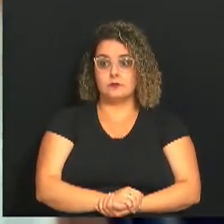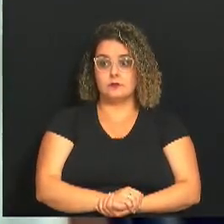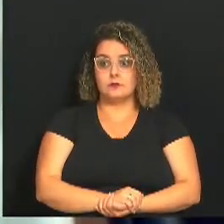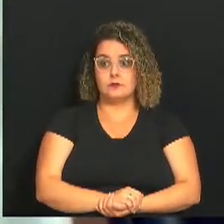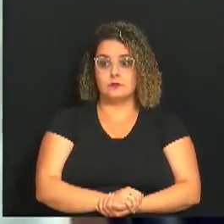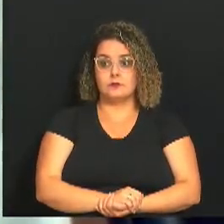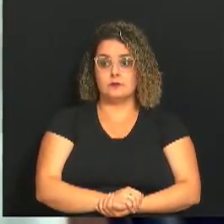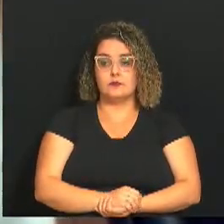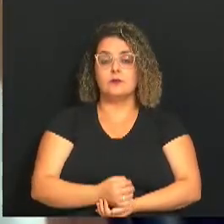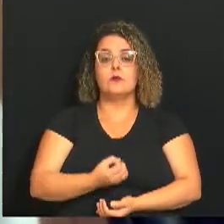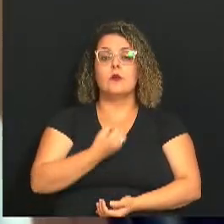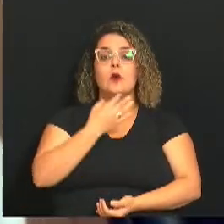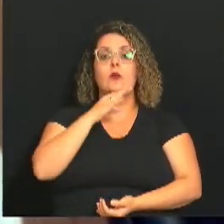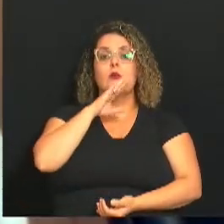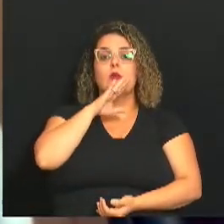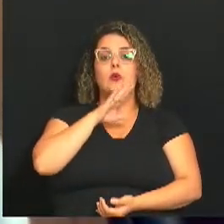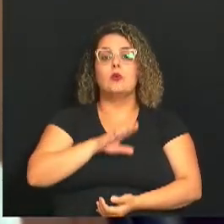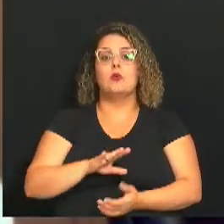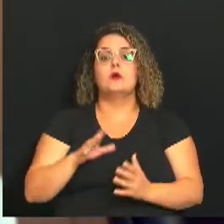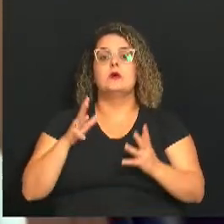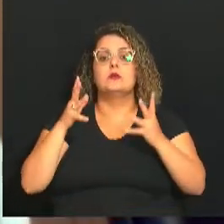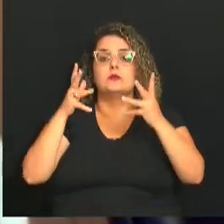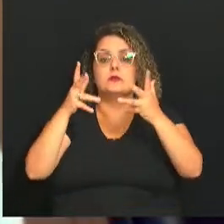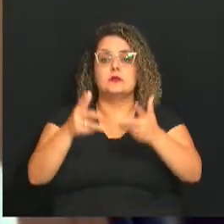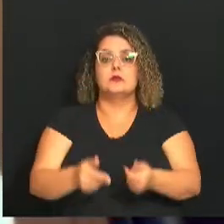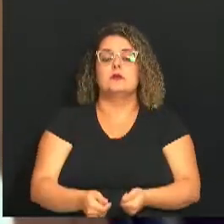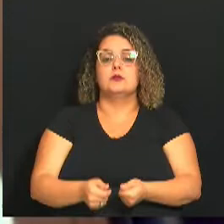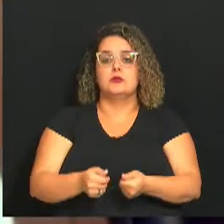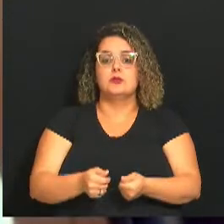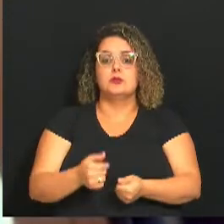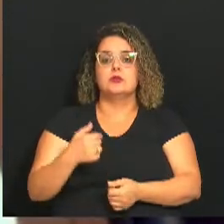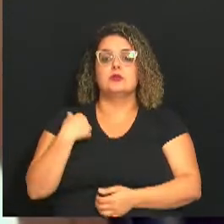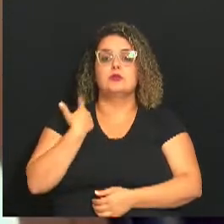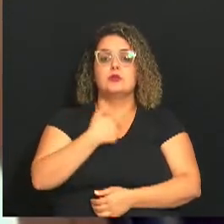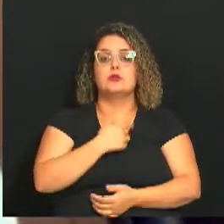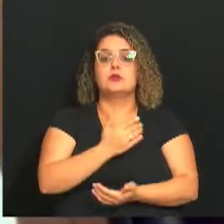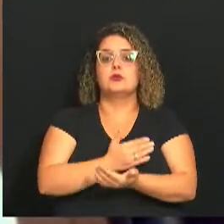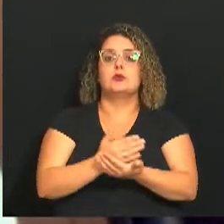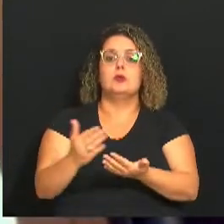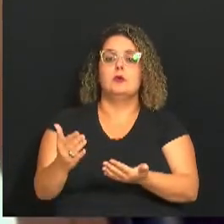Boa tarde a todos e todas. Nós estamos, então,